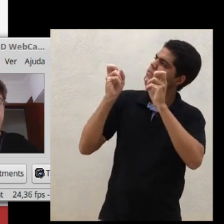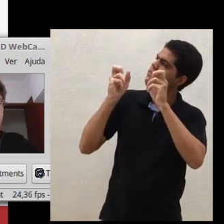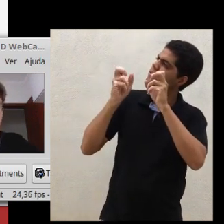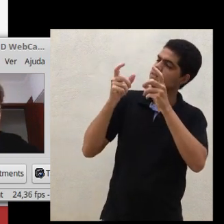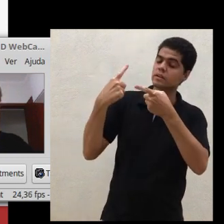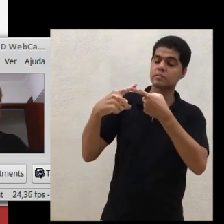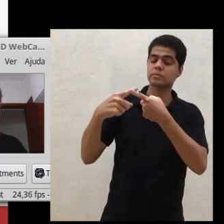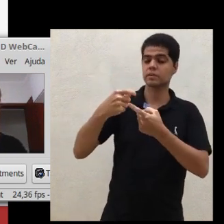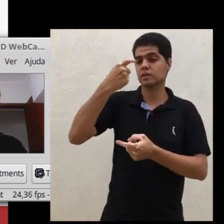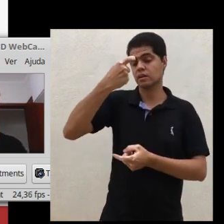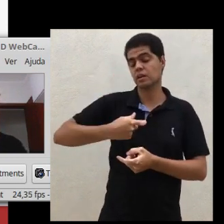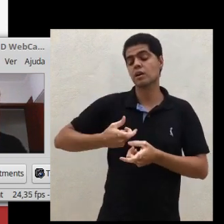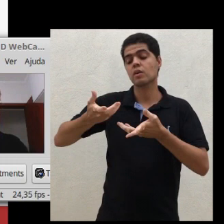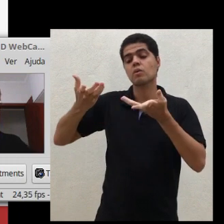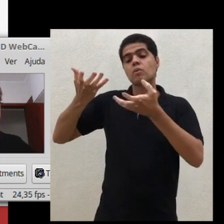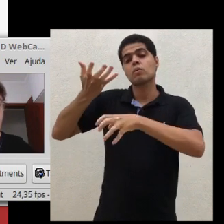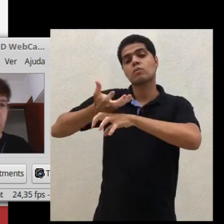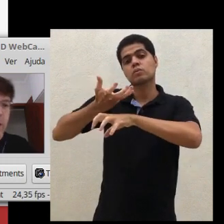tá?